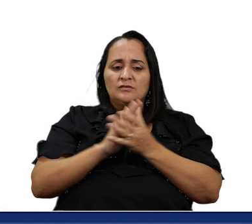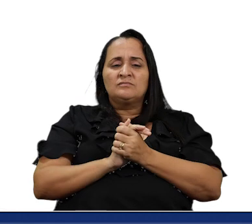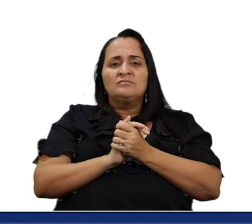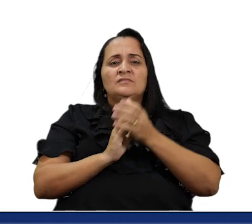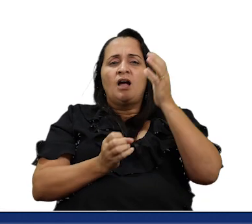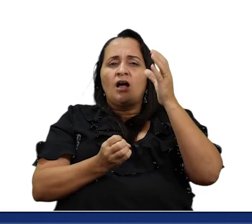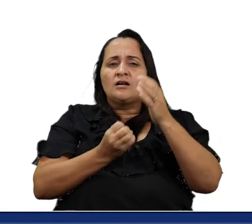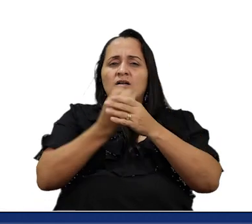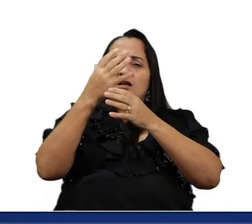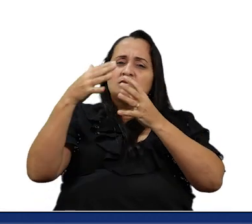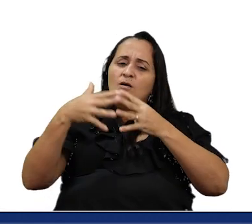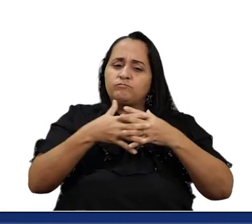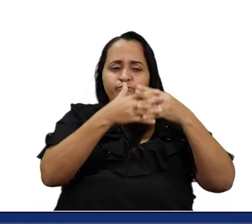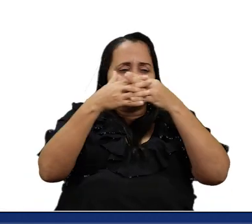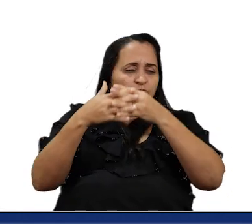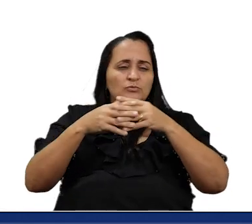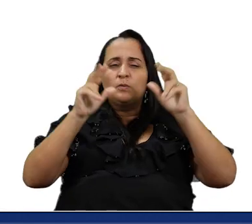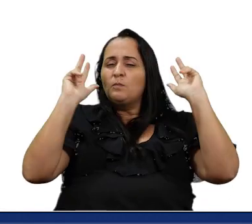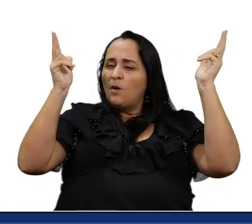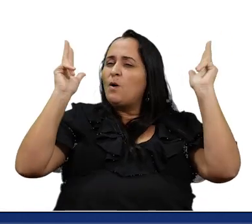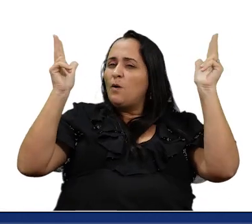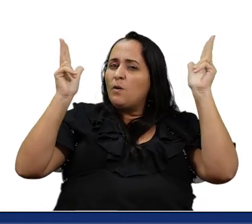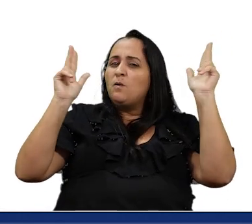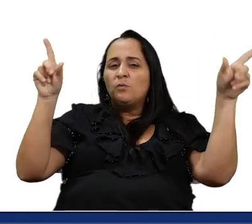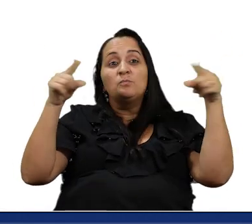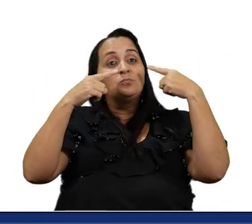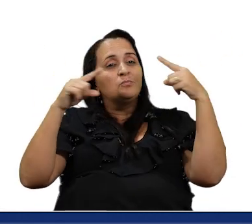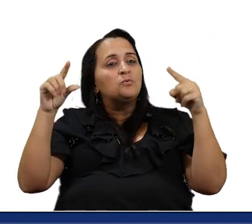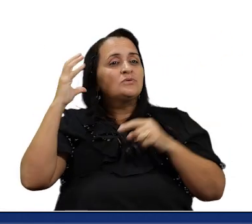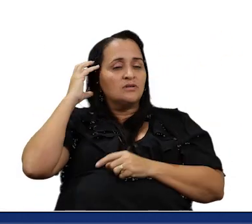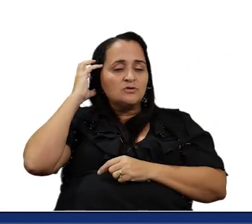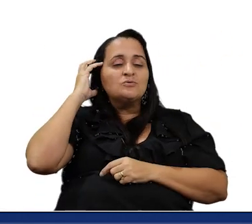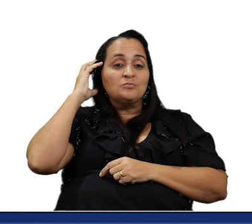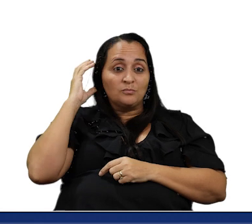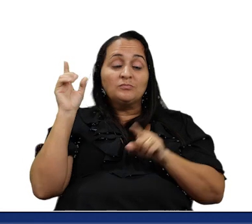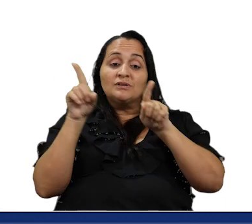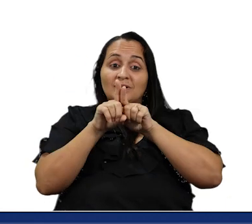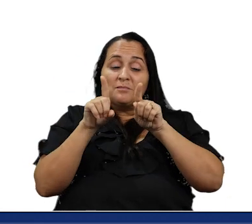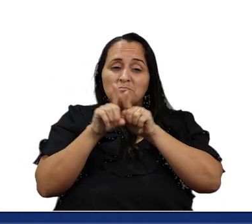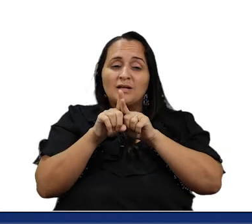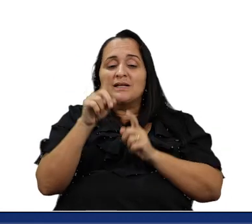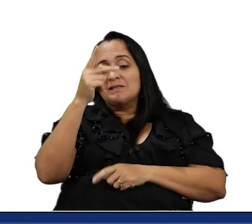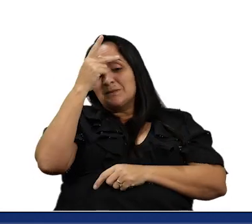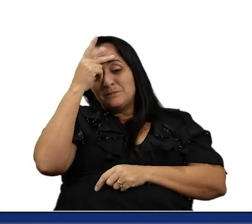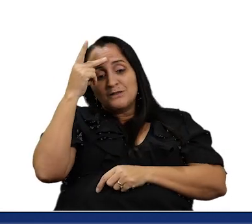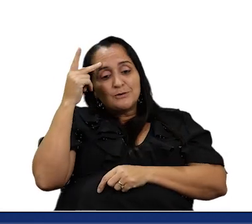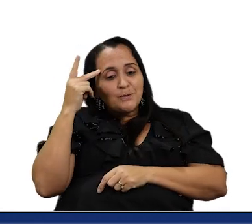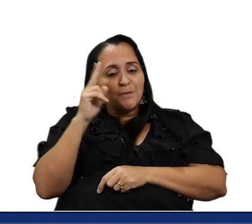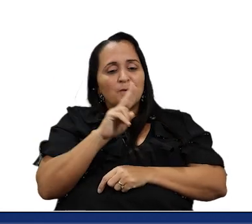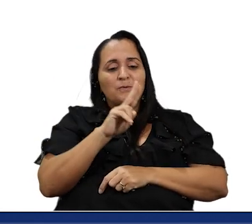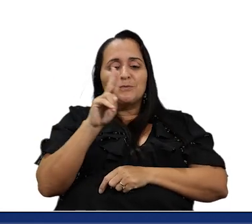as influências de grandes nomes da folia, como Orlando